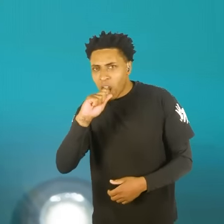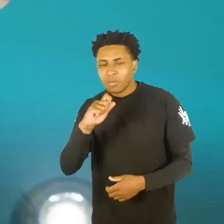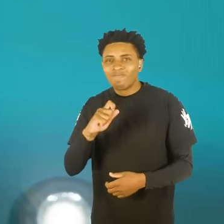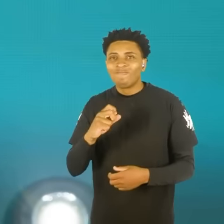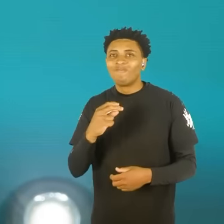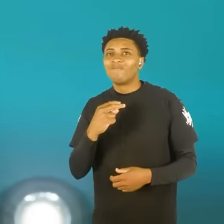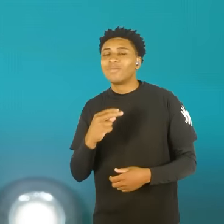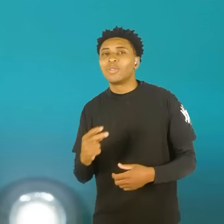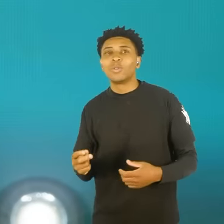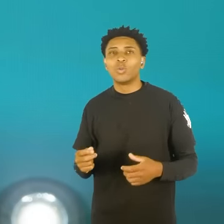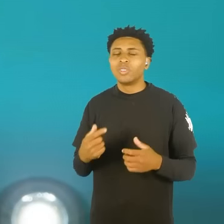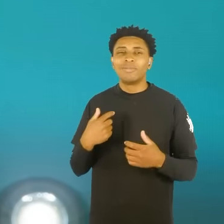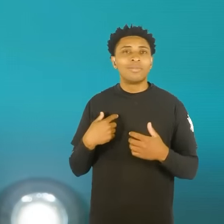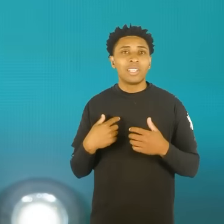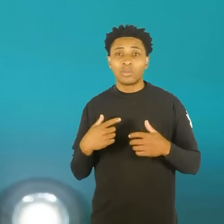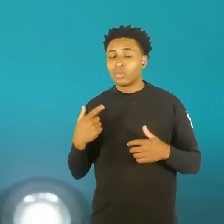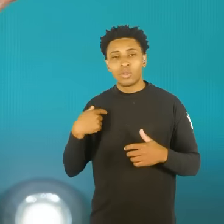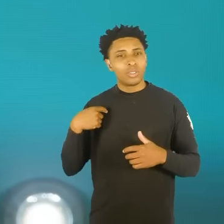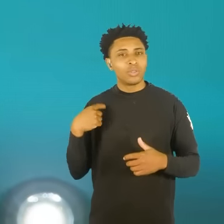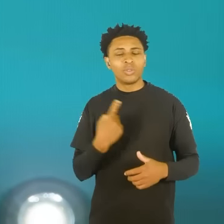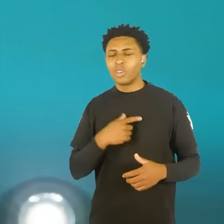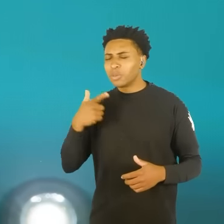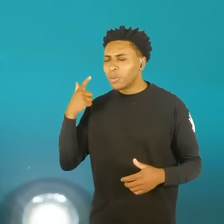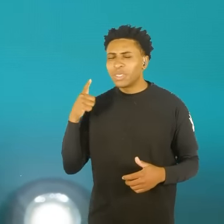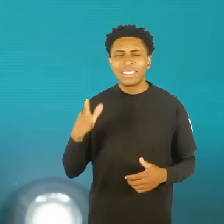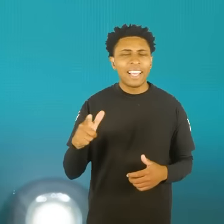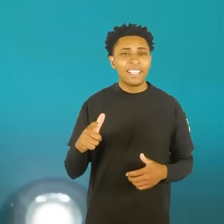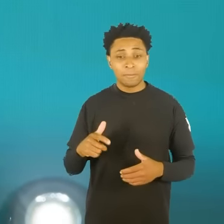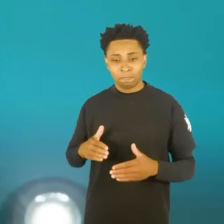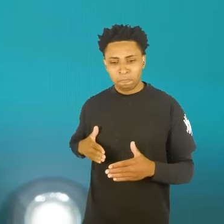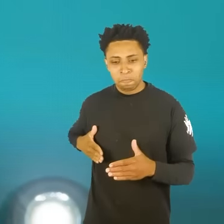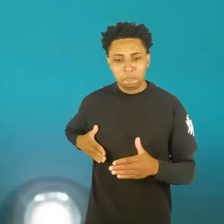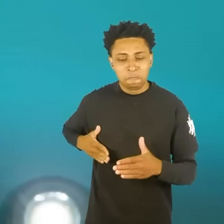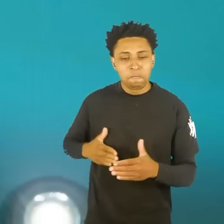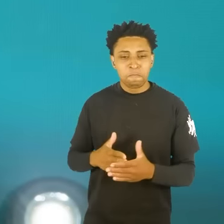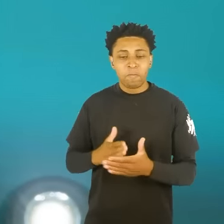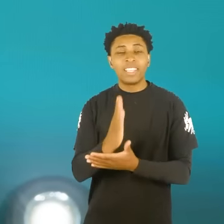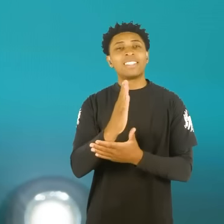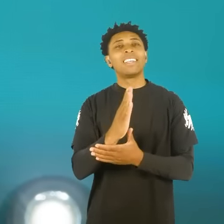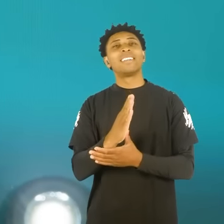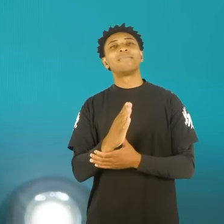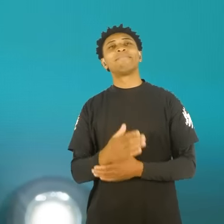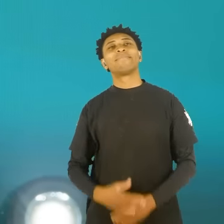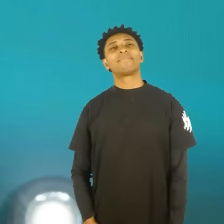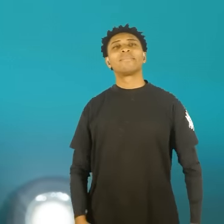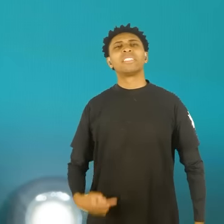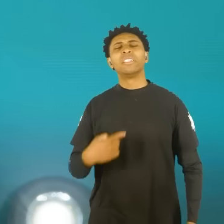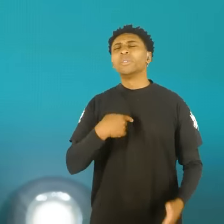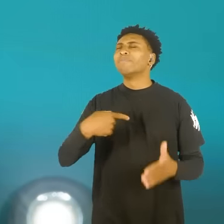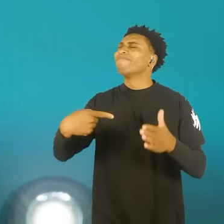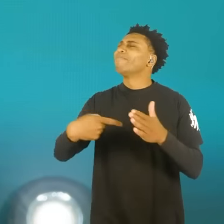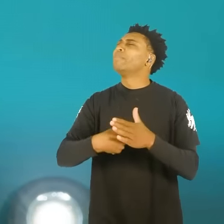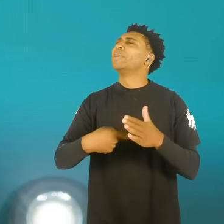ver a oportunidade que eu tenho de fazer tudo diferente. A raiva e o ódio. Eu me pergunto, que